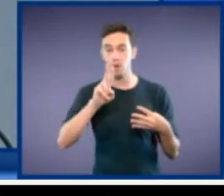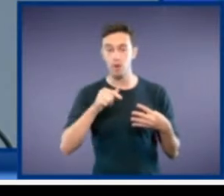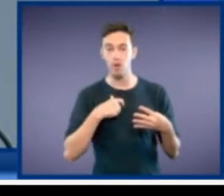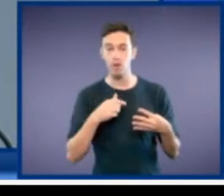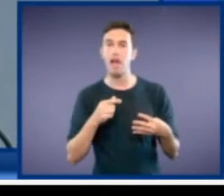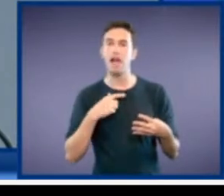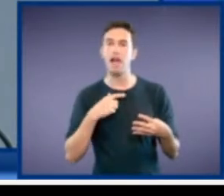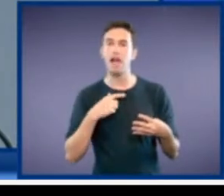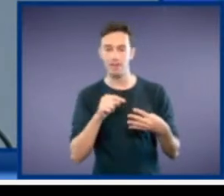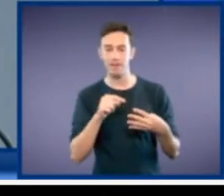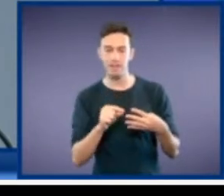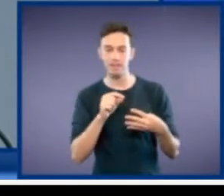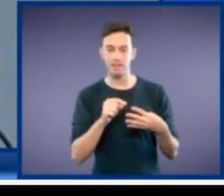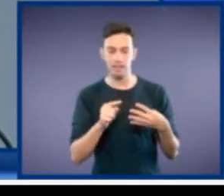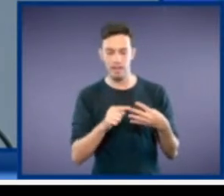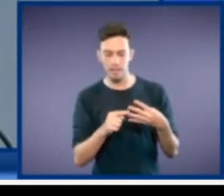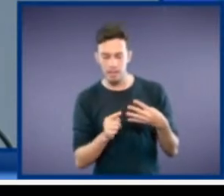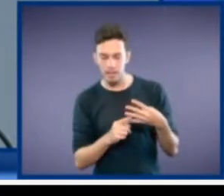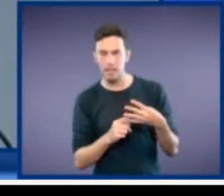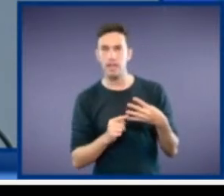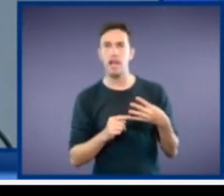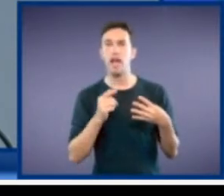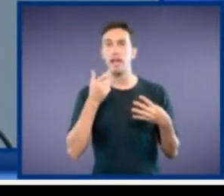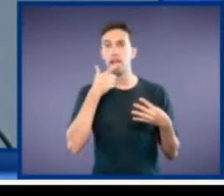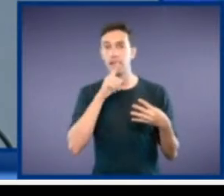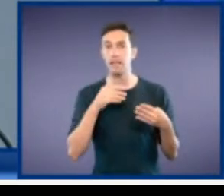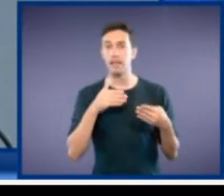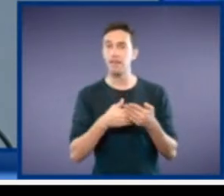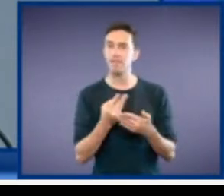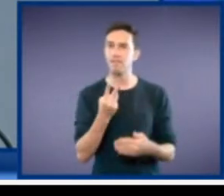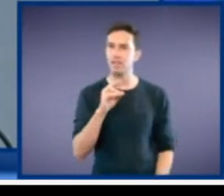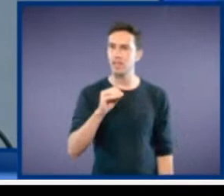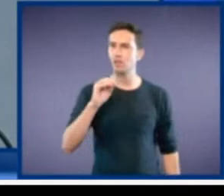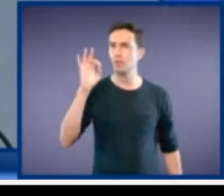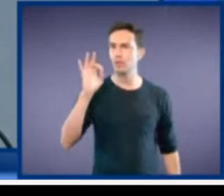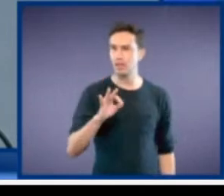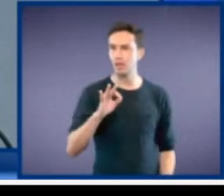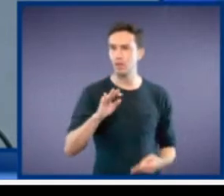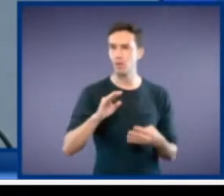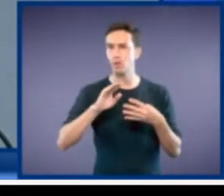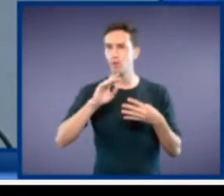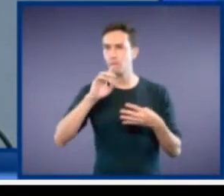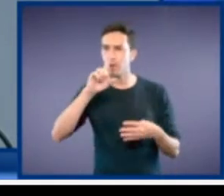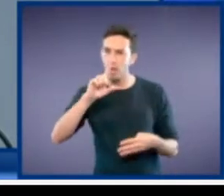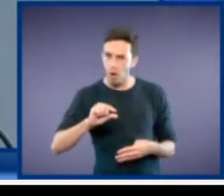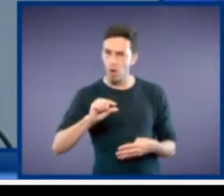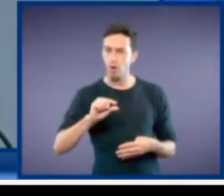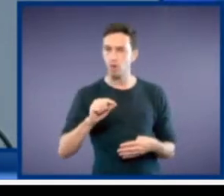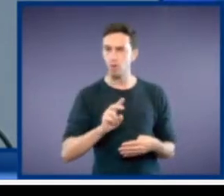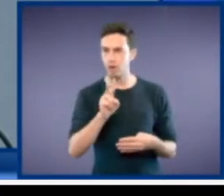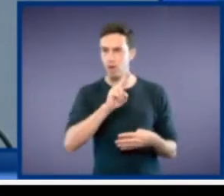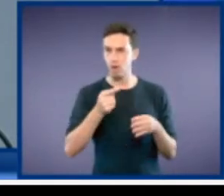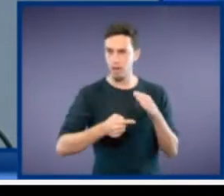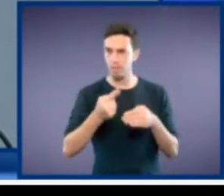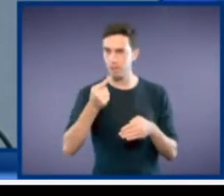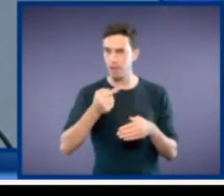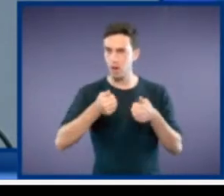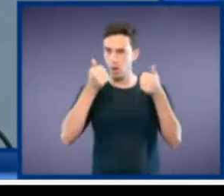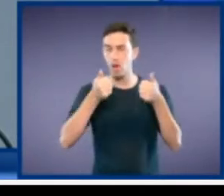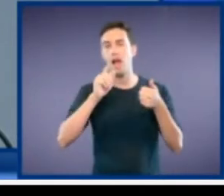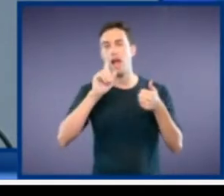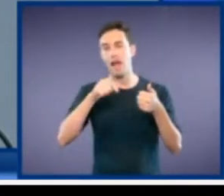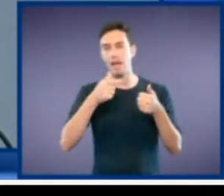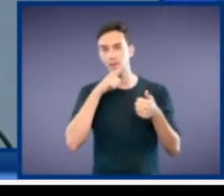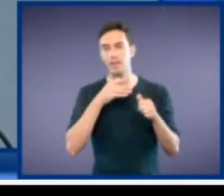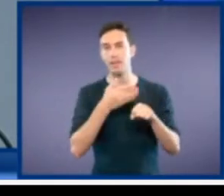tenham ofertado proposta até 20% inferior ao valor da maior proposta. Ao início do viva voz, serão informadas